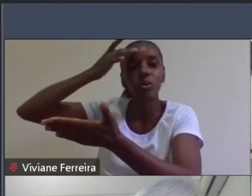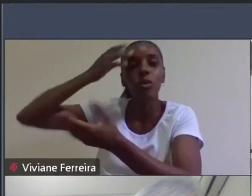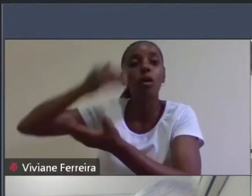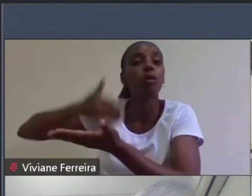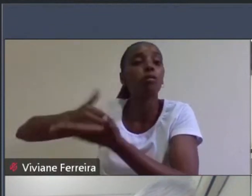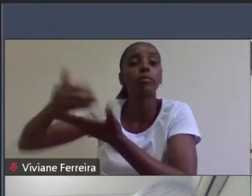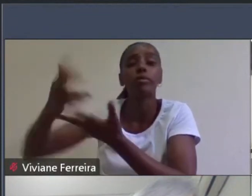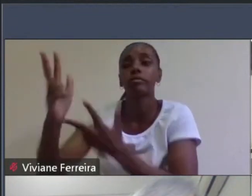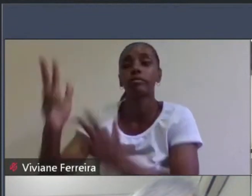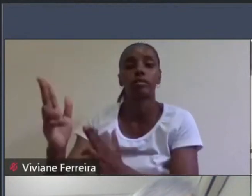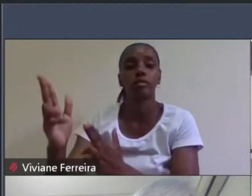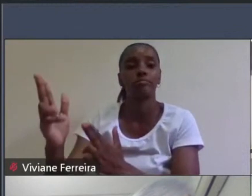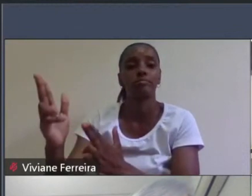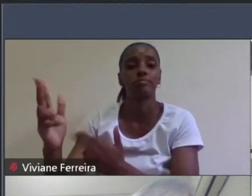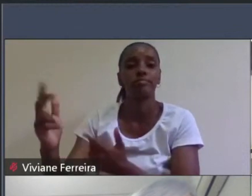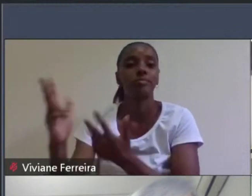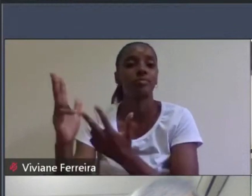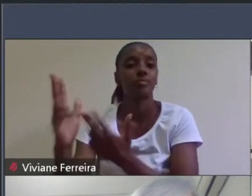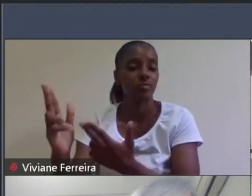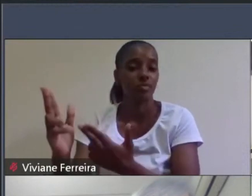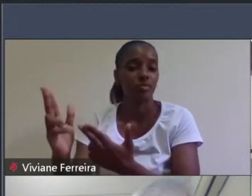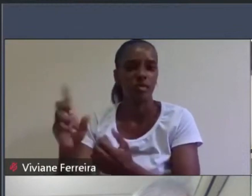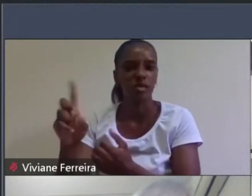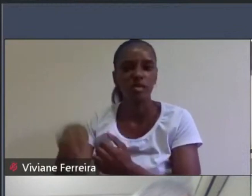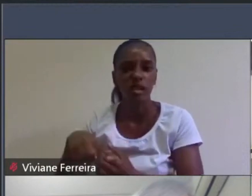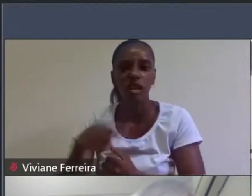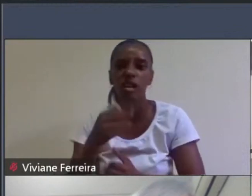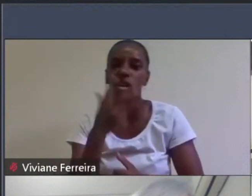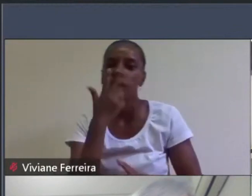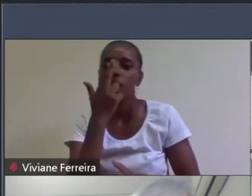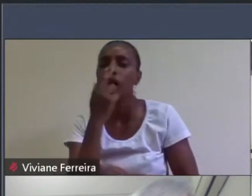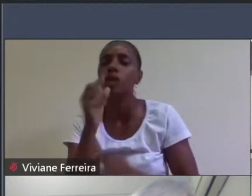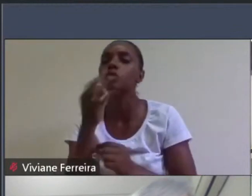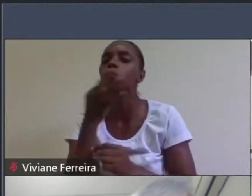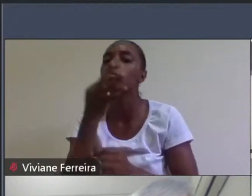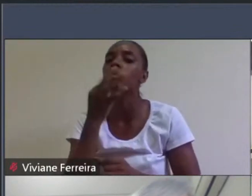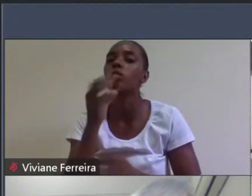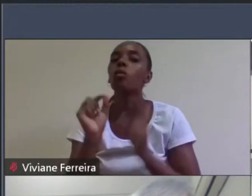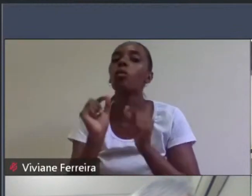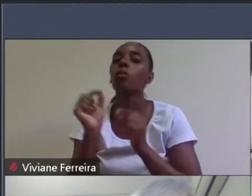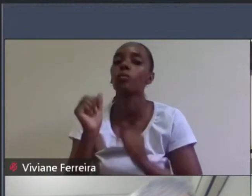uma primeira dica, não é? O que vocês têm a dizer?